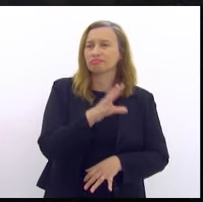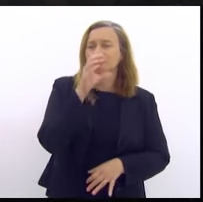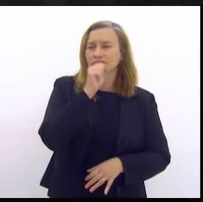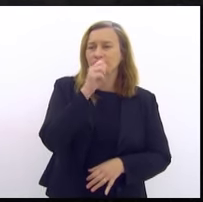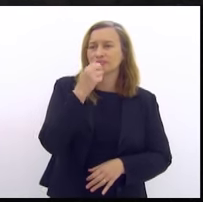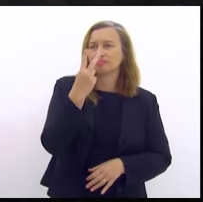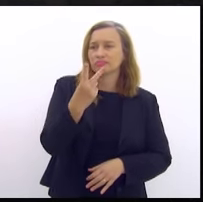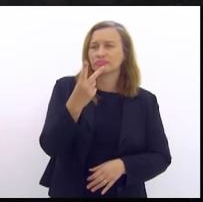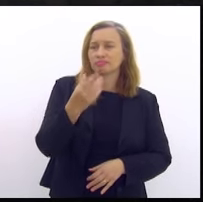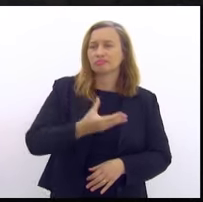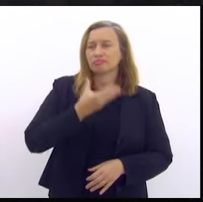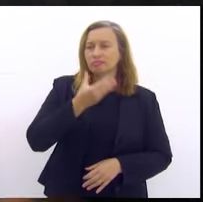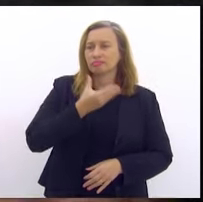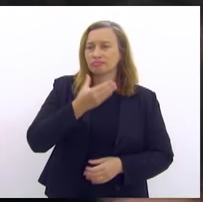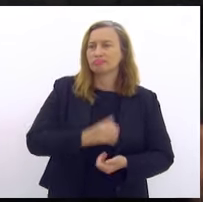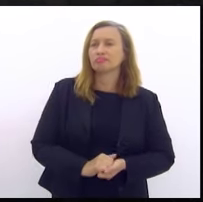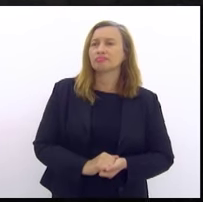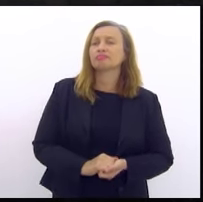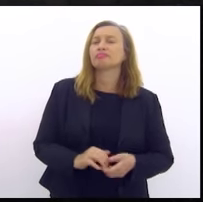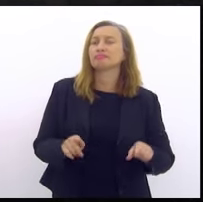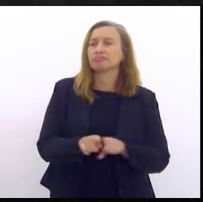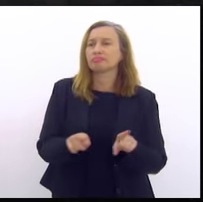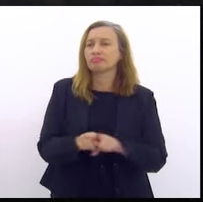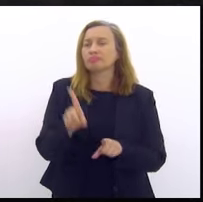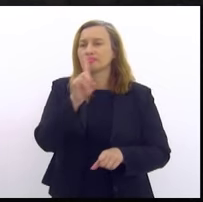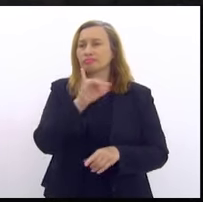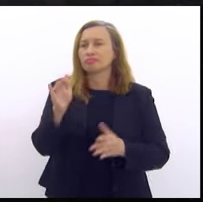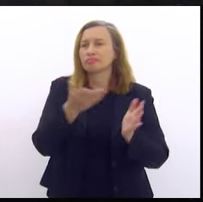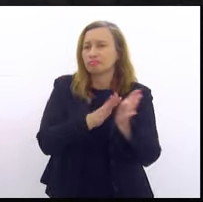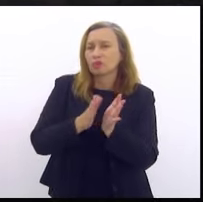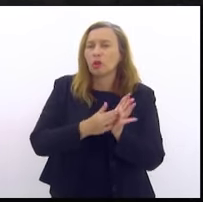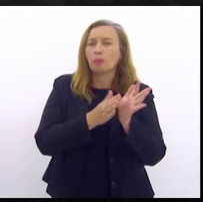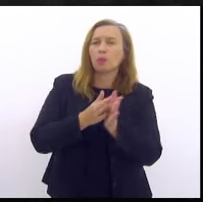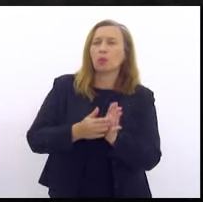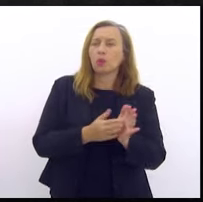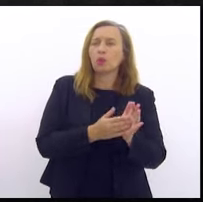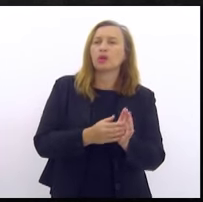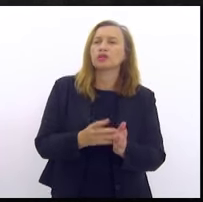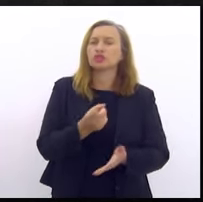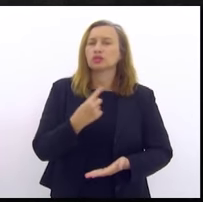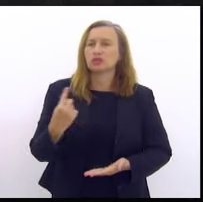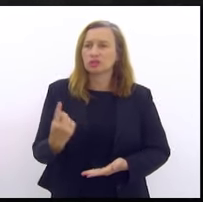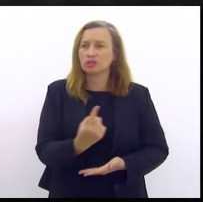dezembro, que coincidentemente também é o dia do samba. Nós